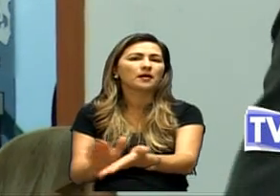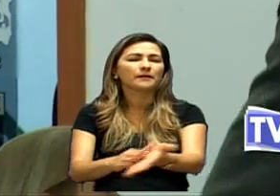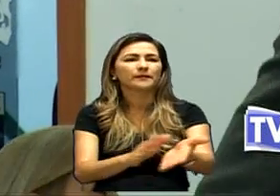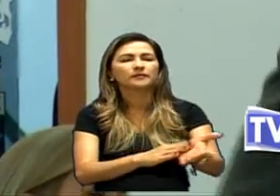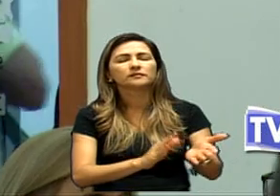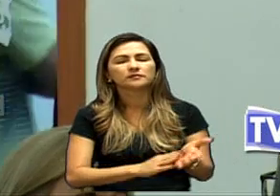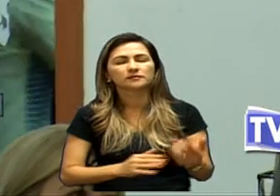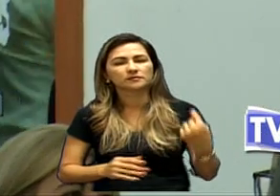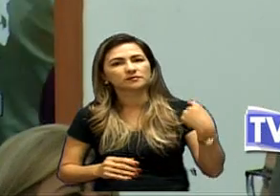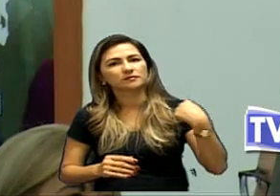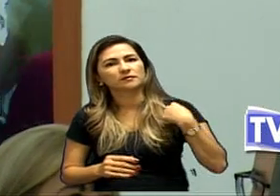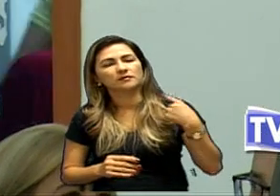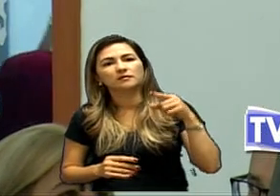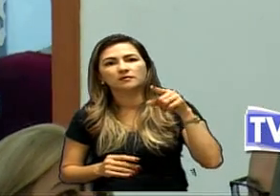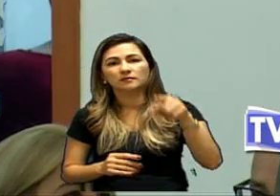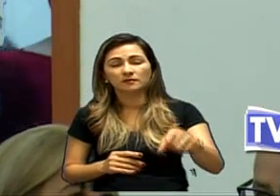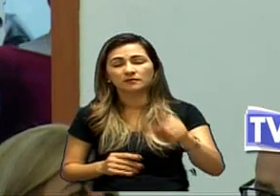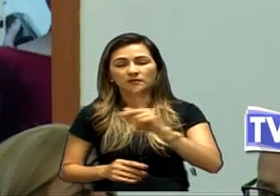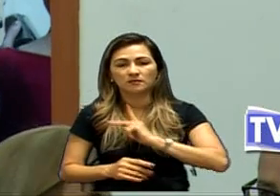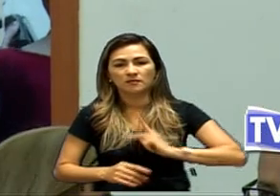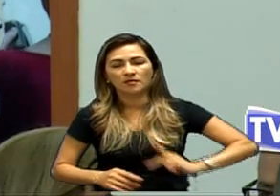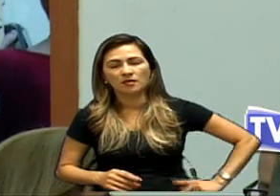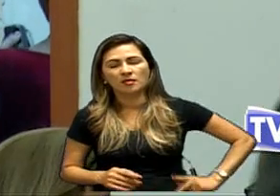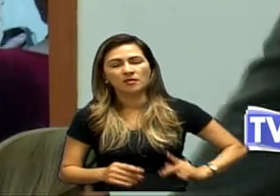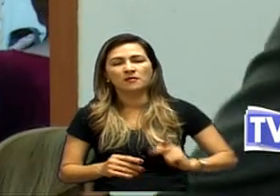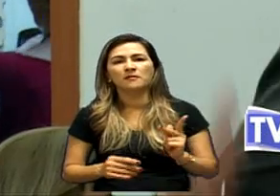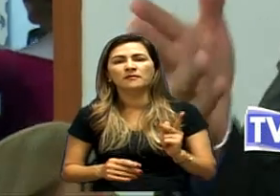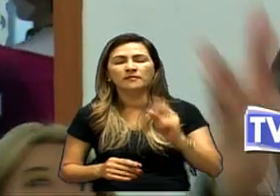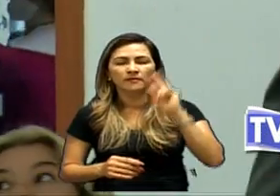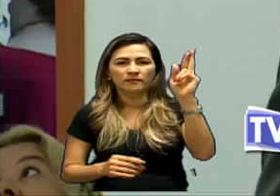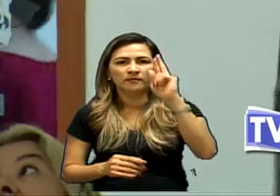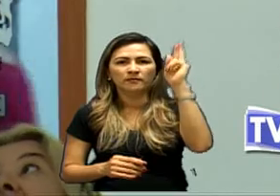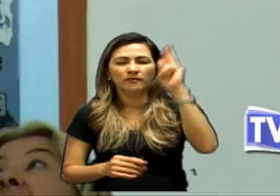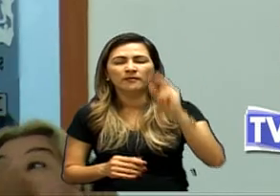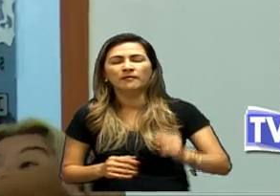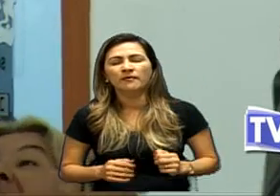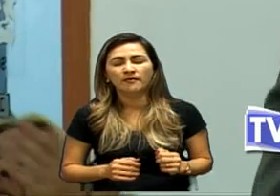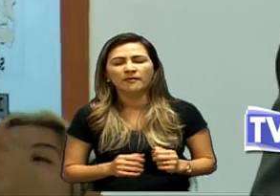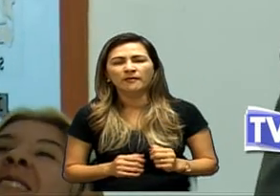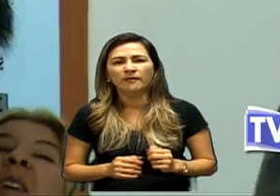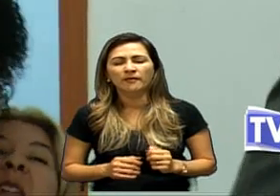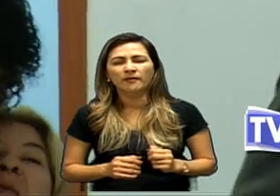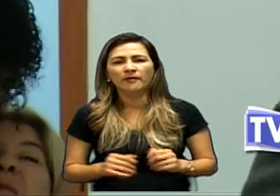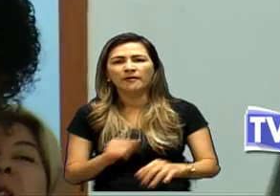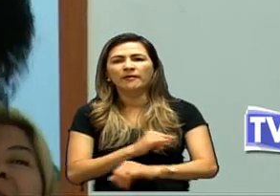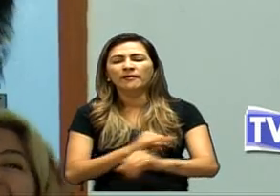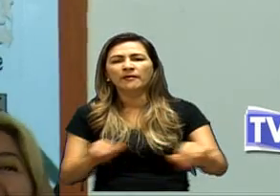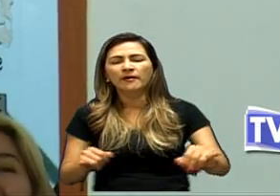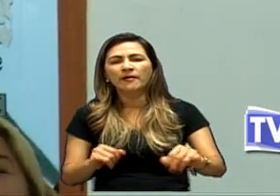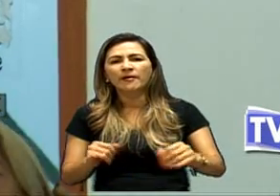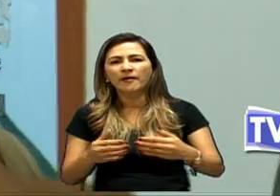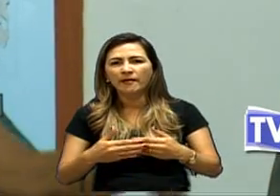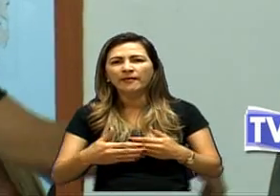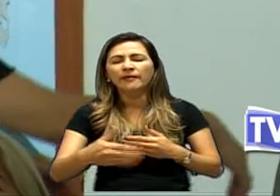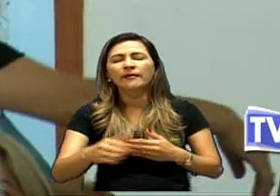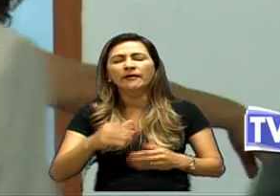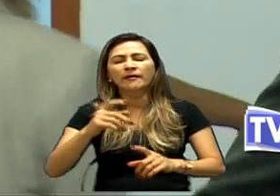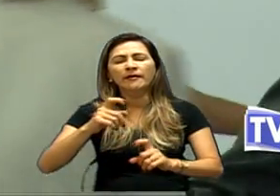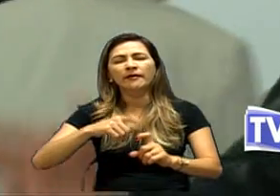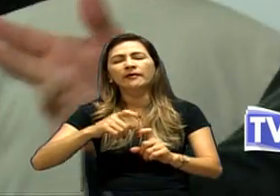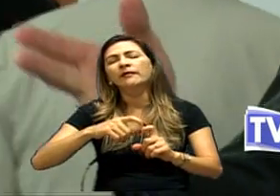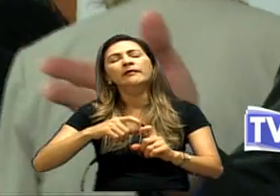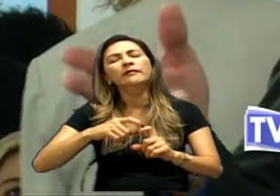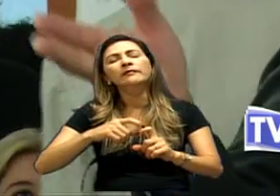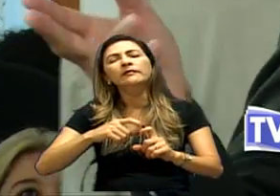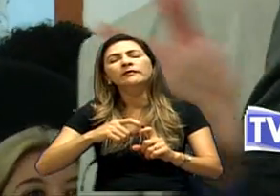nosso presidente Manga, em nome do doutor Hélio Brasileiro. Então, na próxima sessão, vai ter um certificadinho para entregar para ele aí, né? Então,